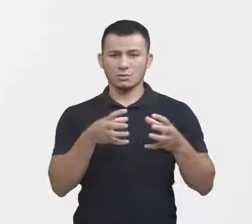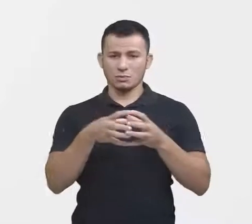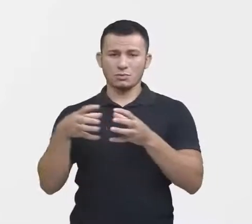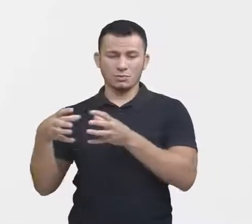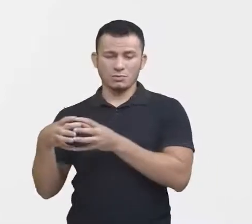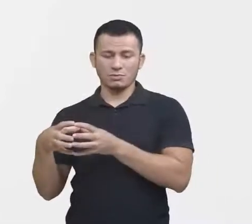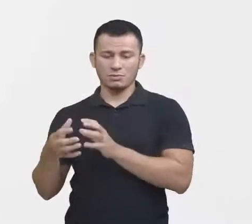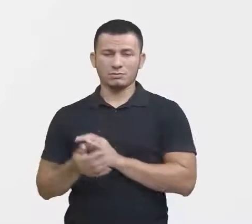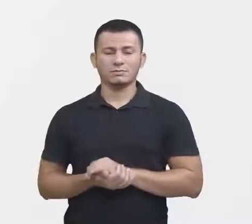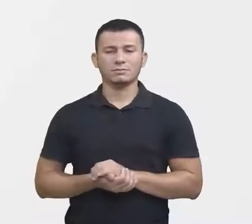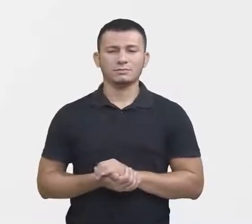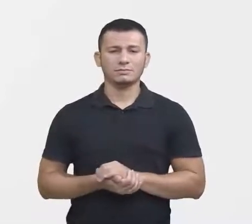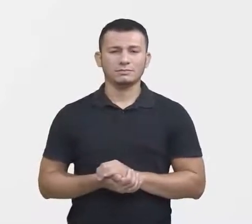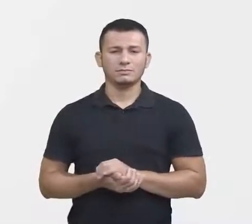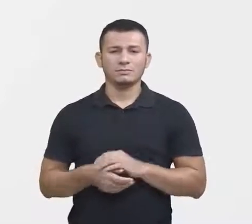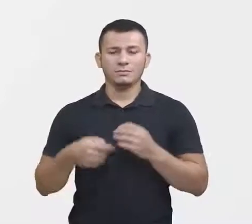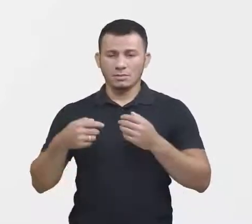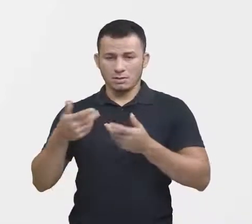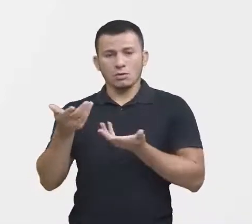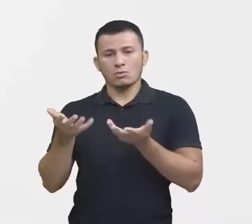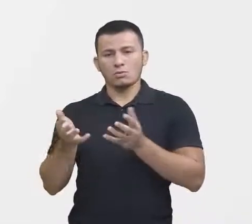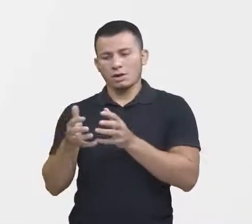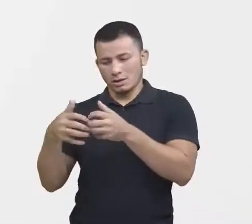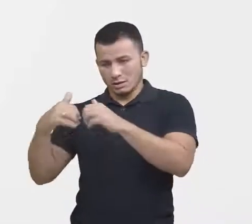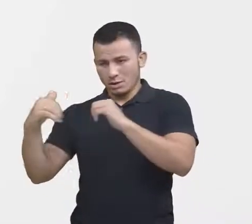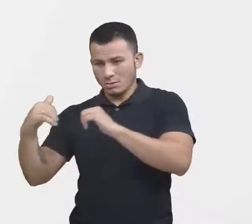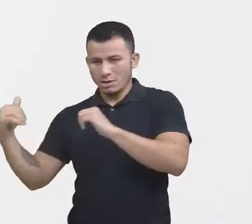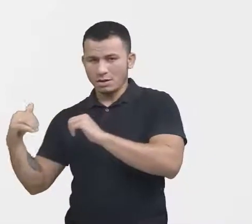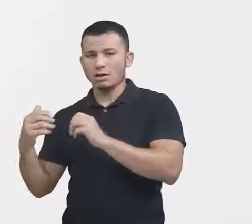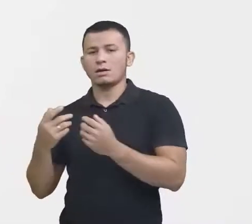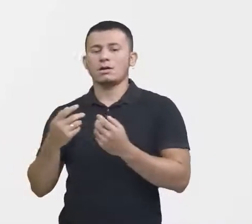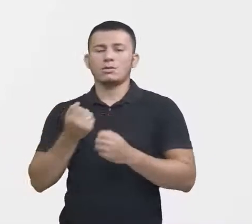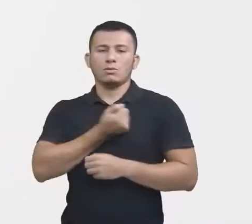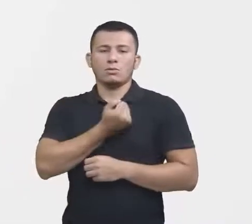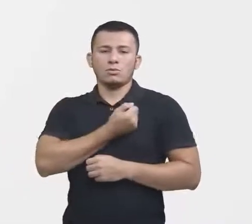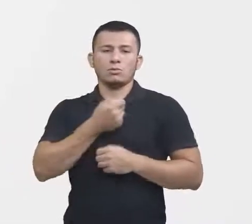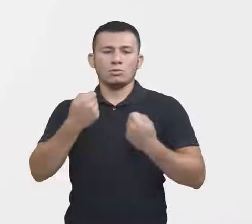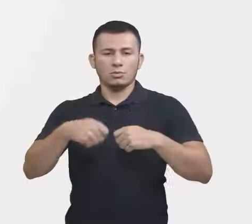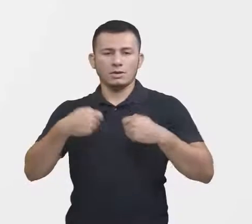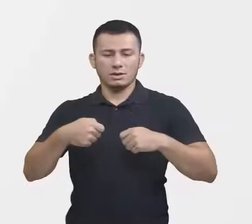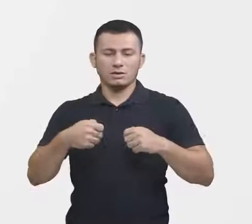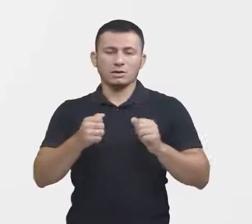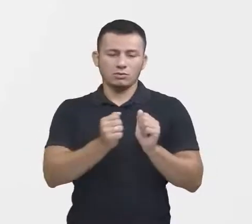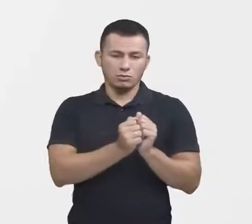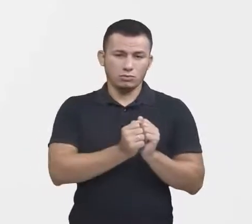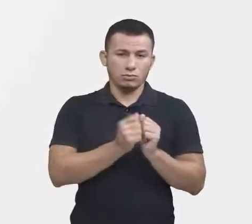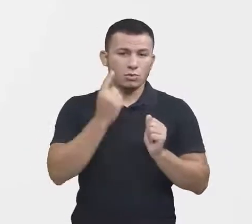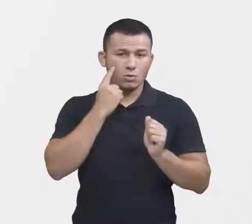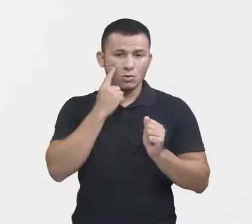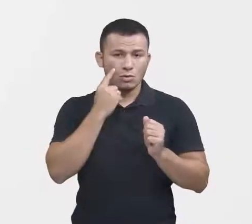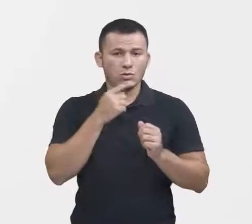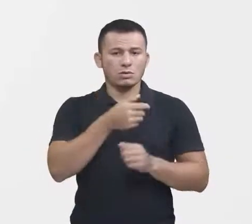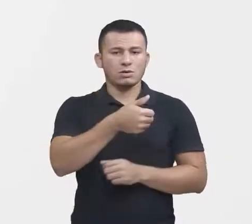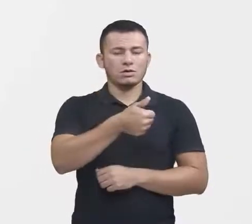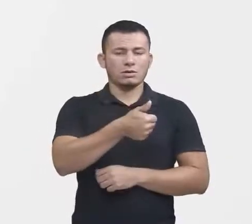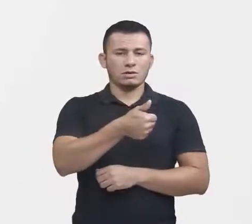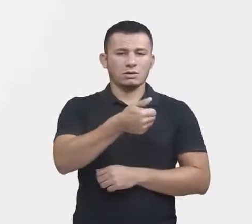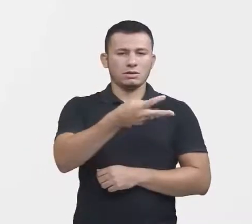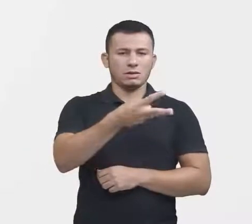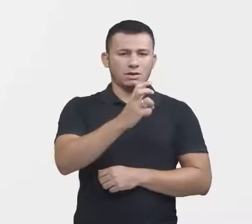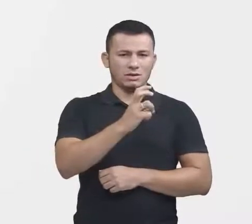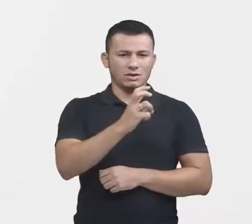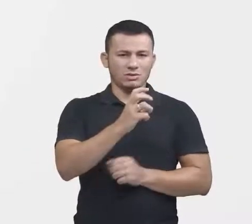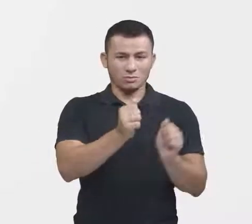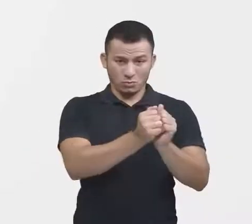para decompor e tem que estar junto Olha aí eu tenho 135 carrinhos eles são todos juntinhos